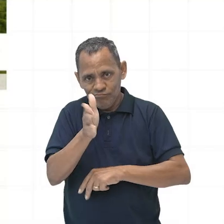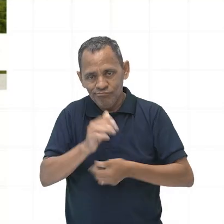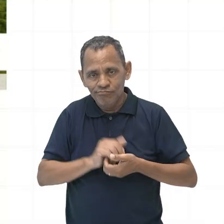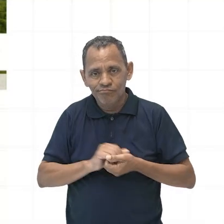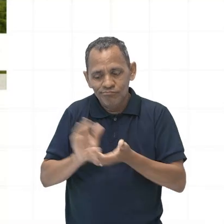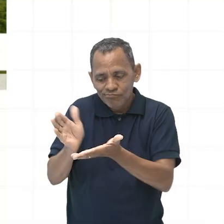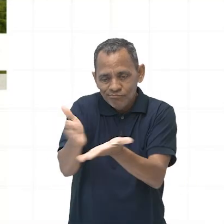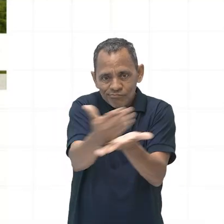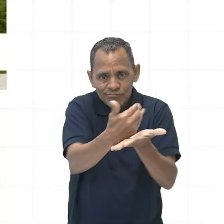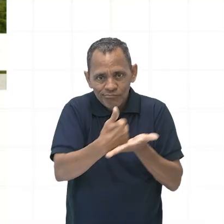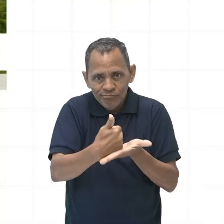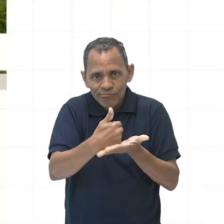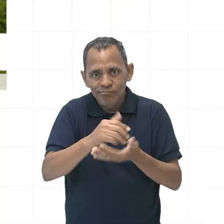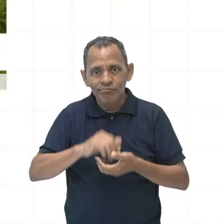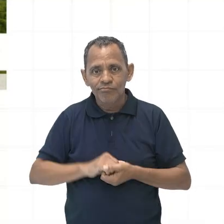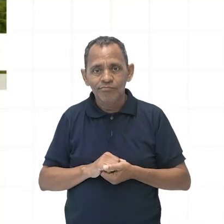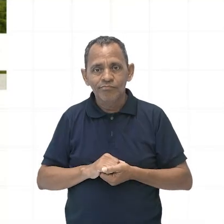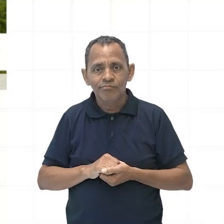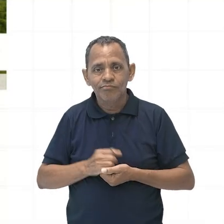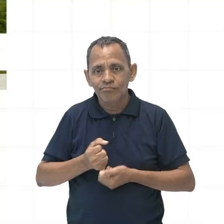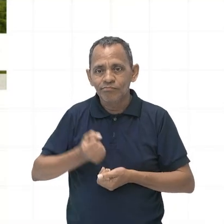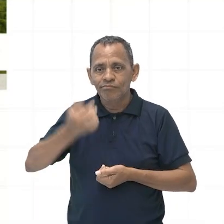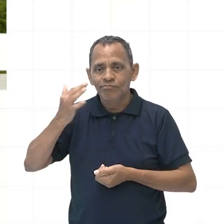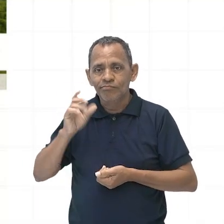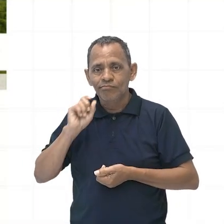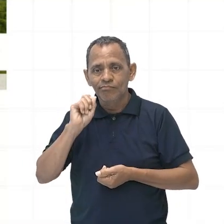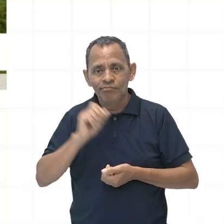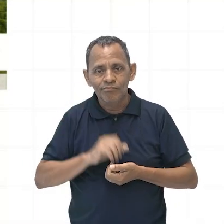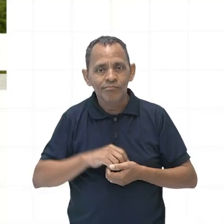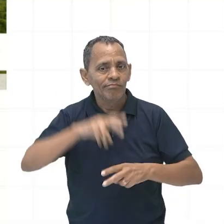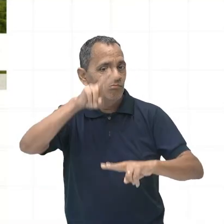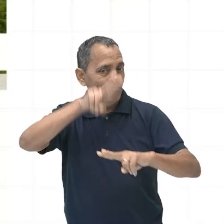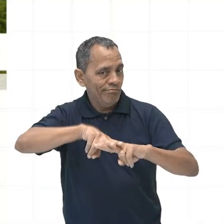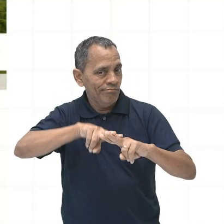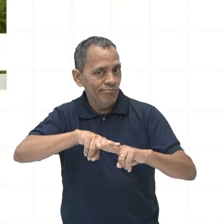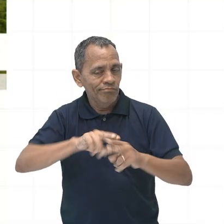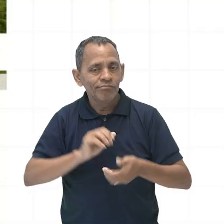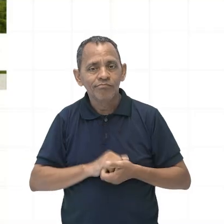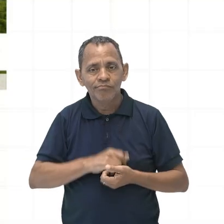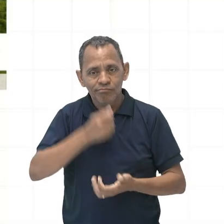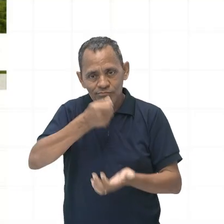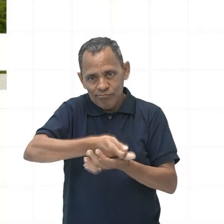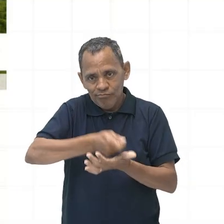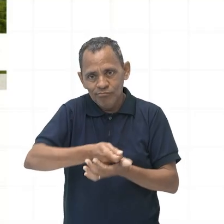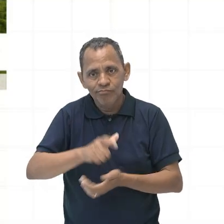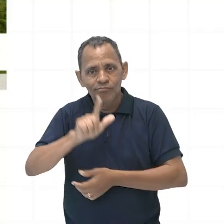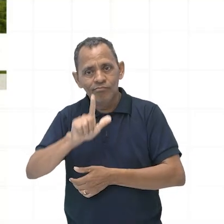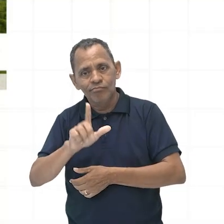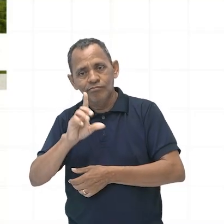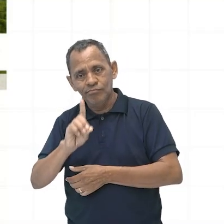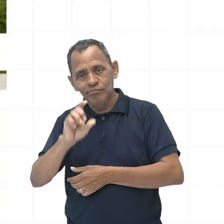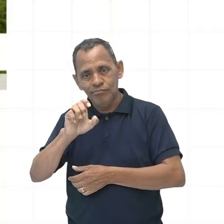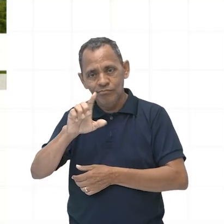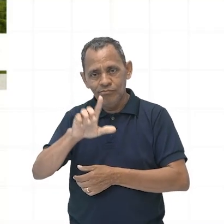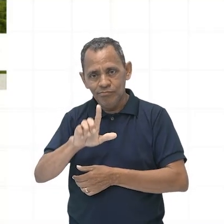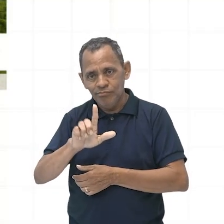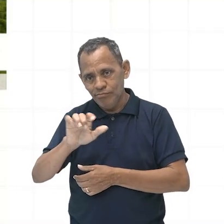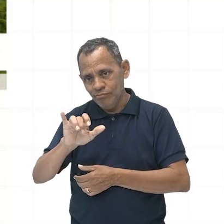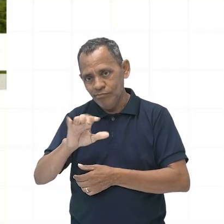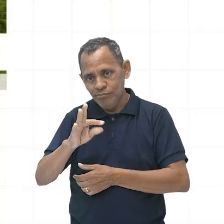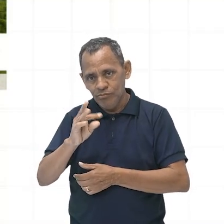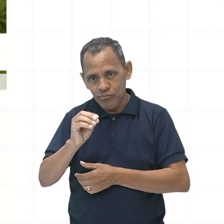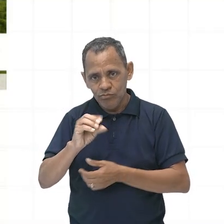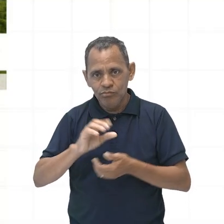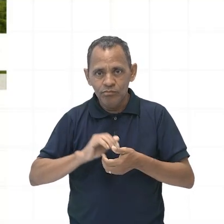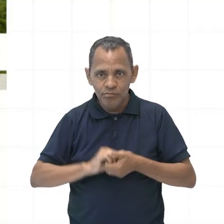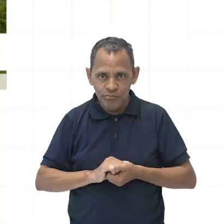Nós também temos o número de atos de prisão em flagrantes ou delitos. Então, também temos aqui